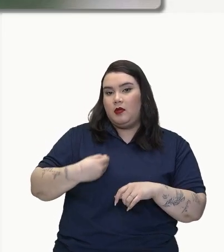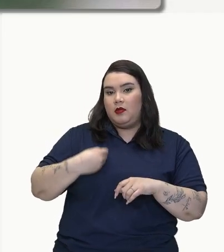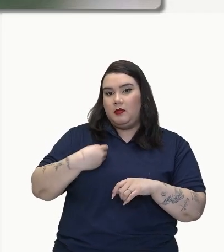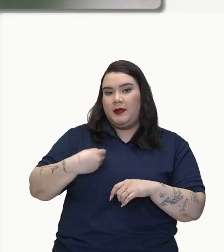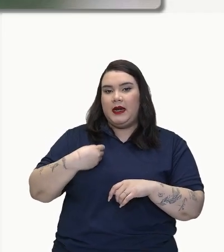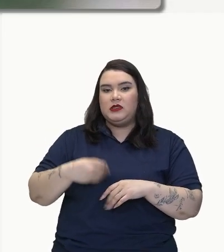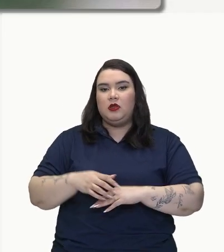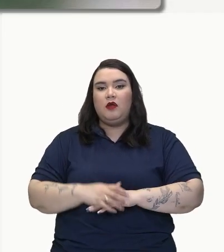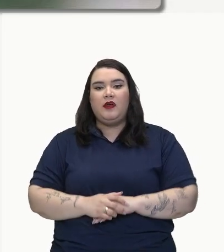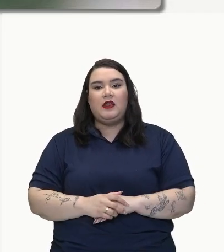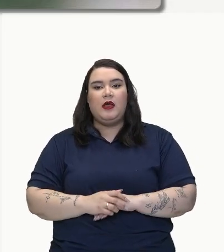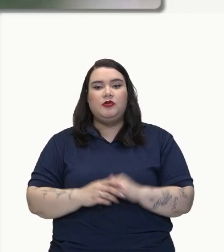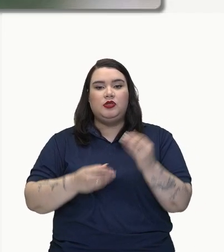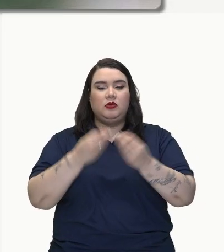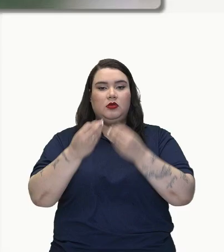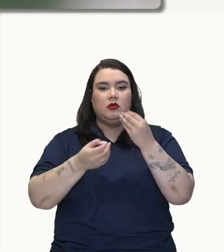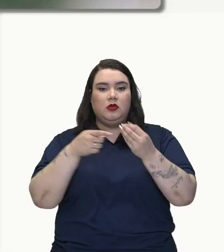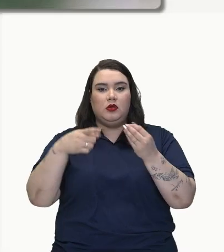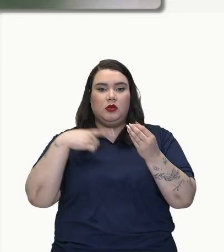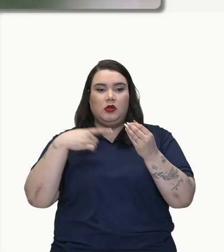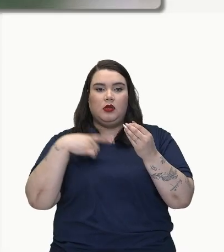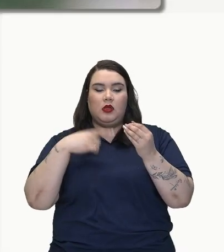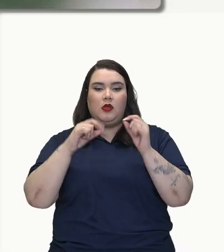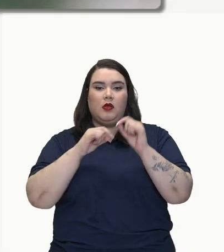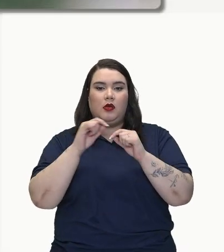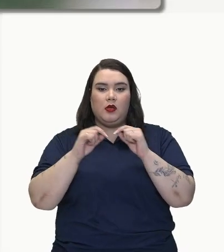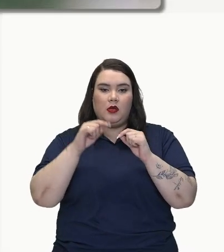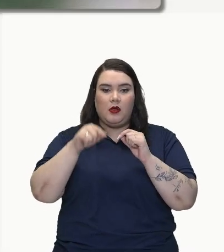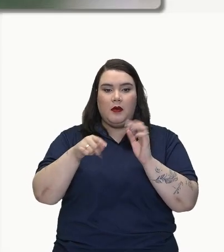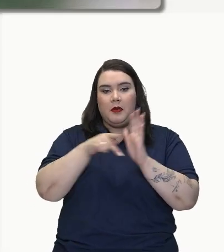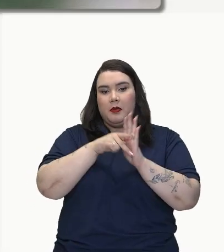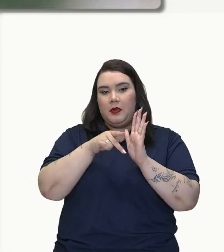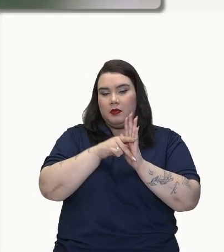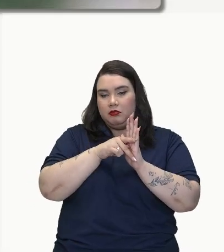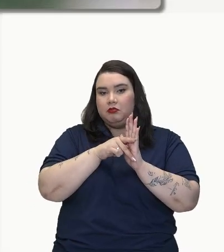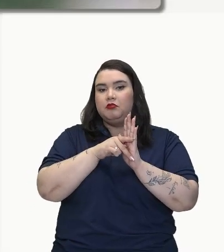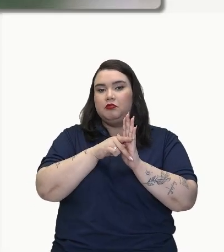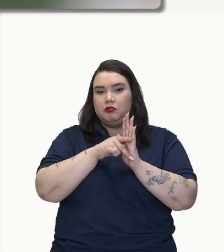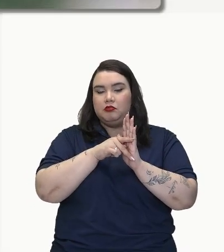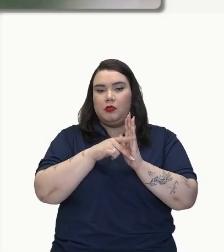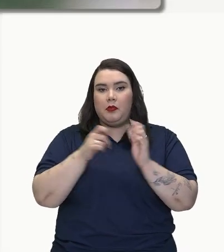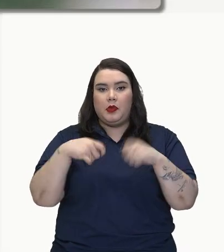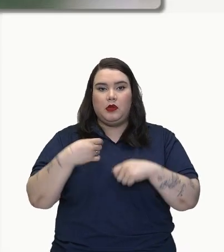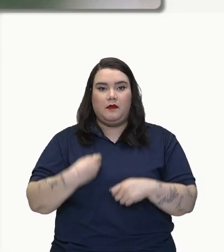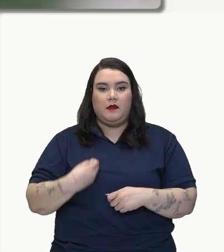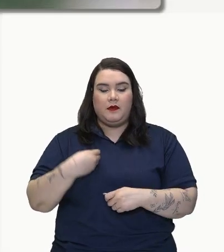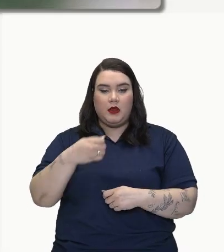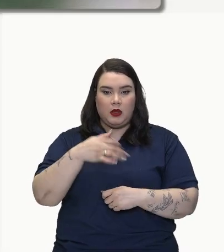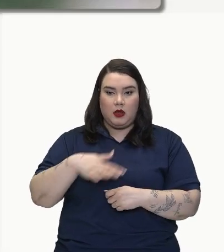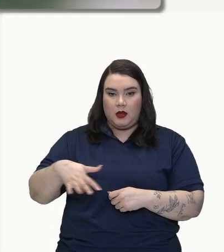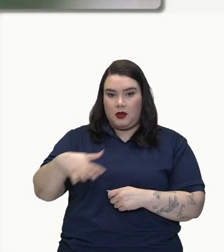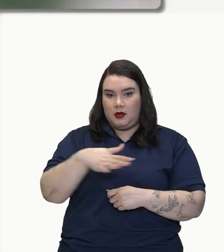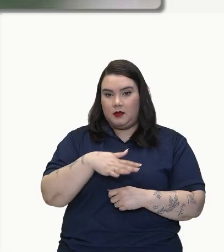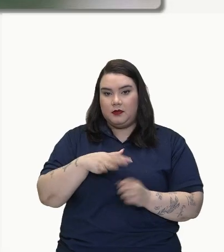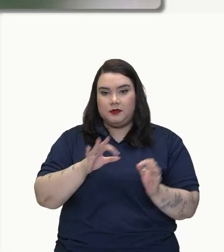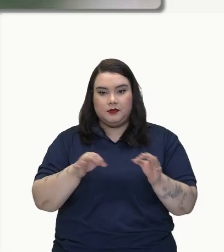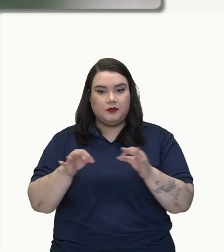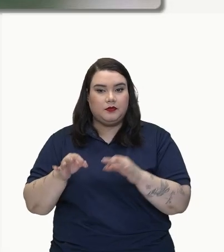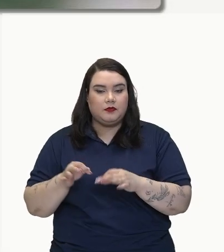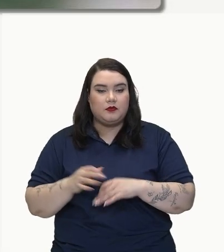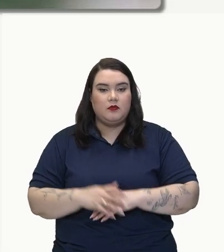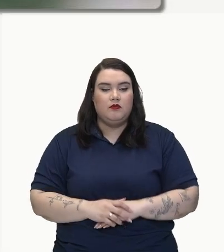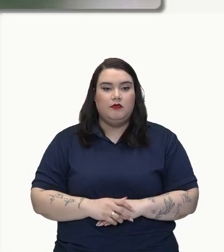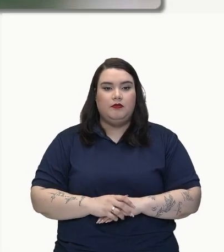ali se livrar dos predadores daquele ambiente, né? Ele vai tentar sobreviver naquele espaço, tá certo? E aí a